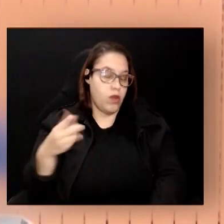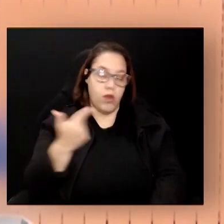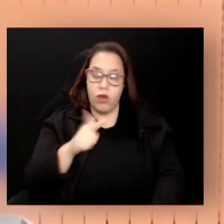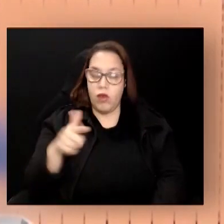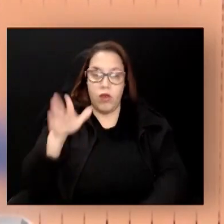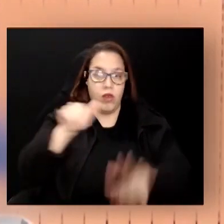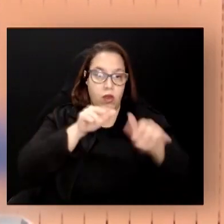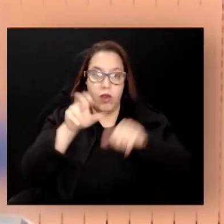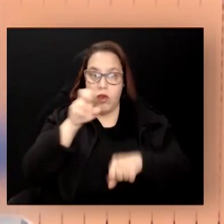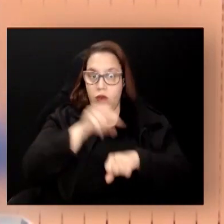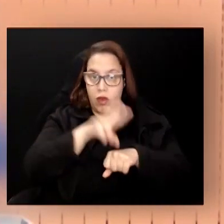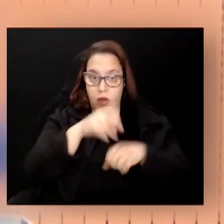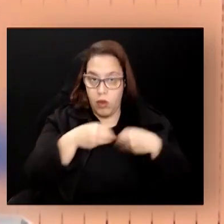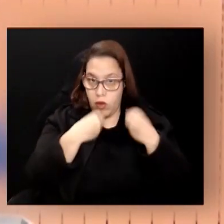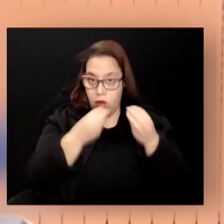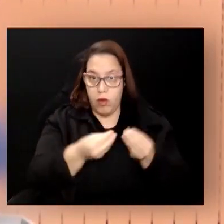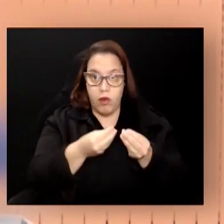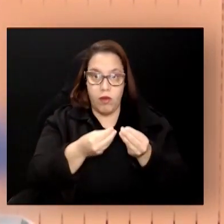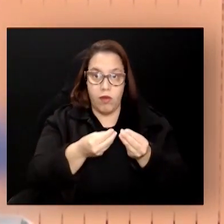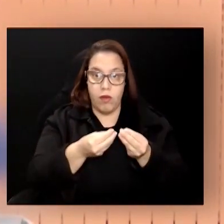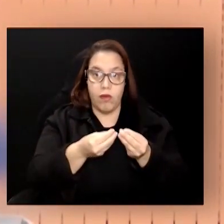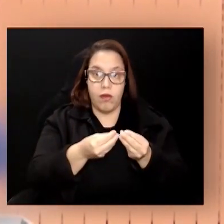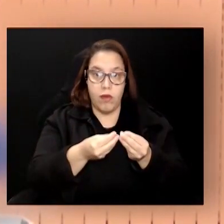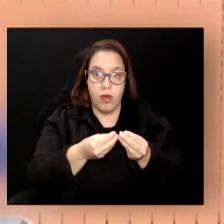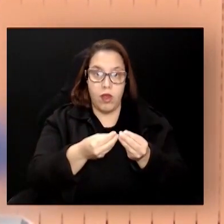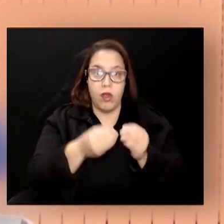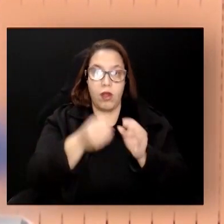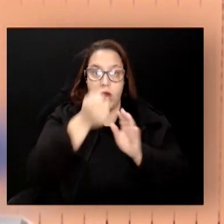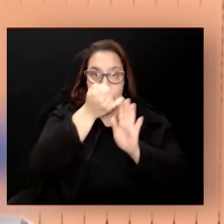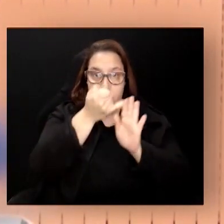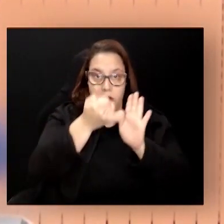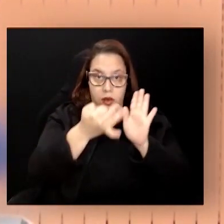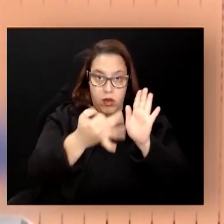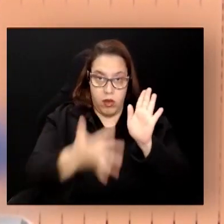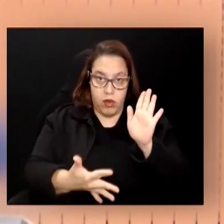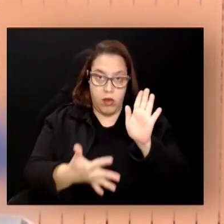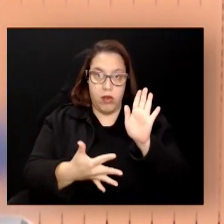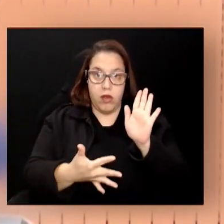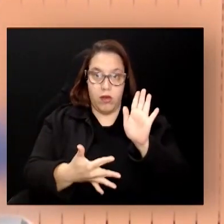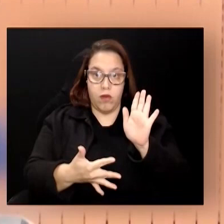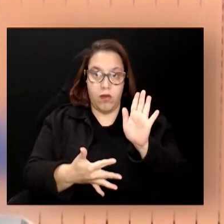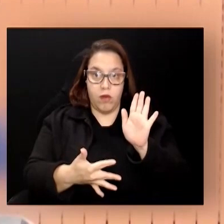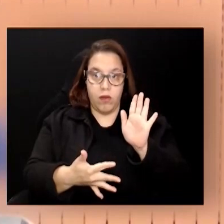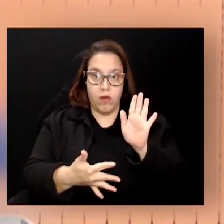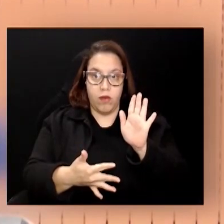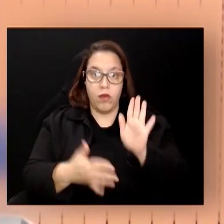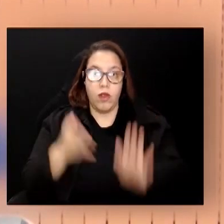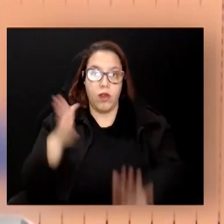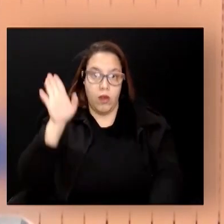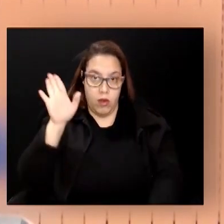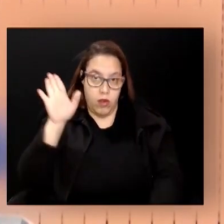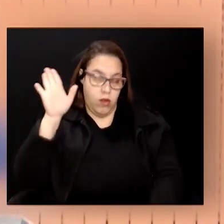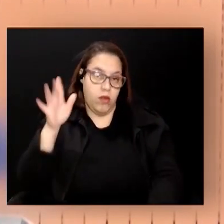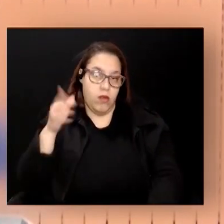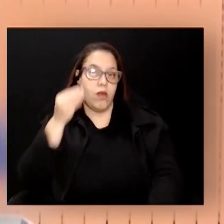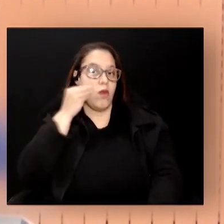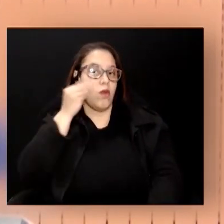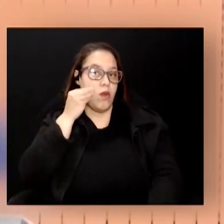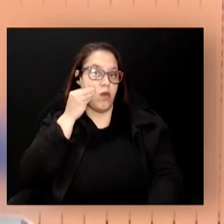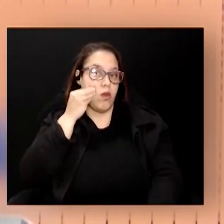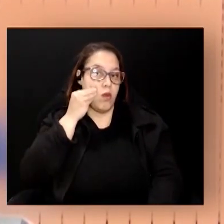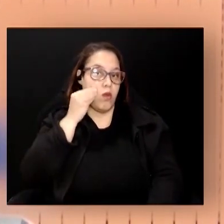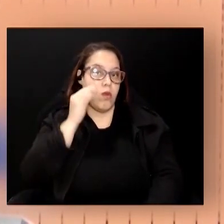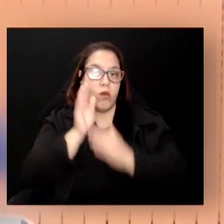oferecidas e a discriminação desses candidatos para os seus cargos, para os seus